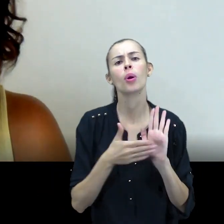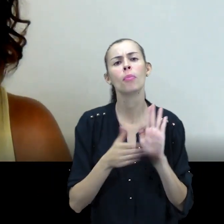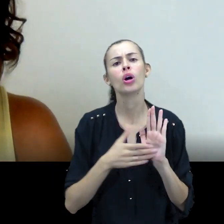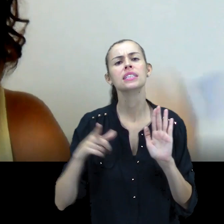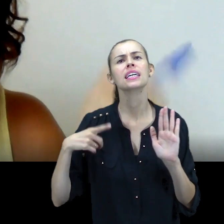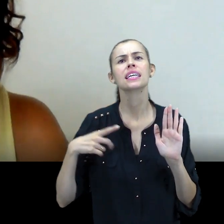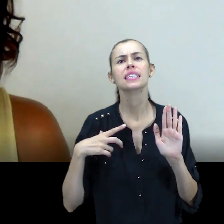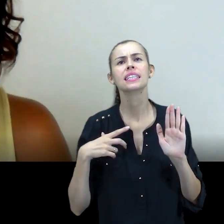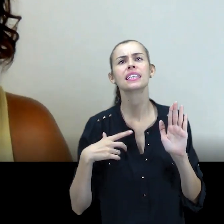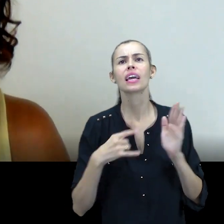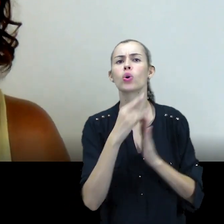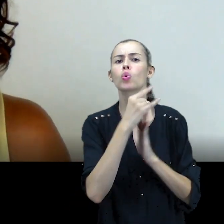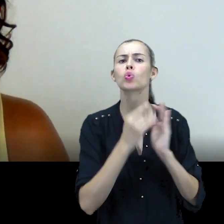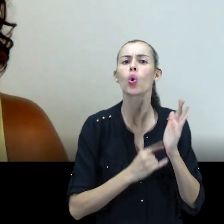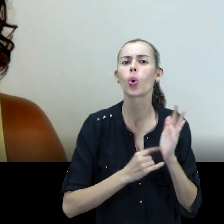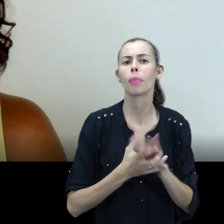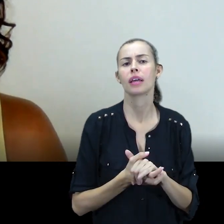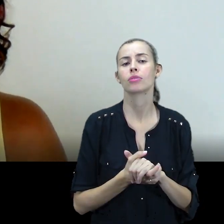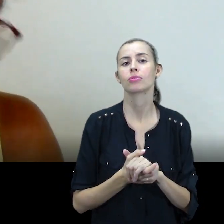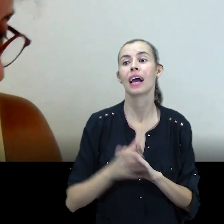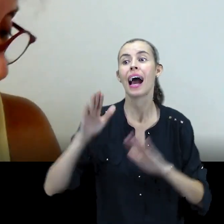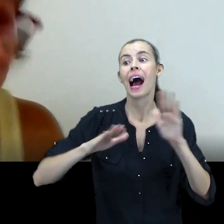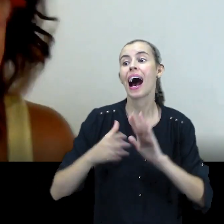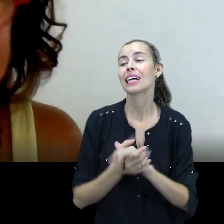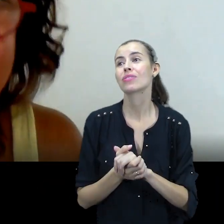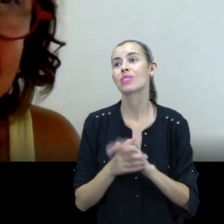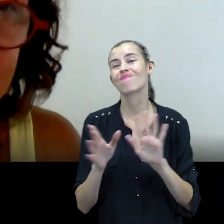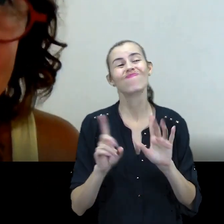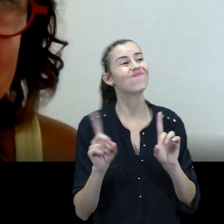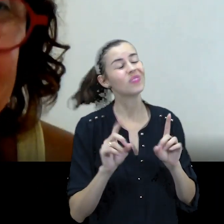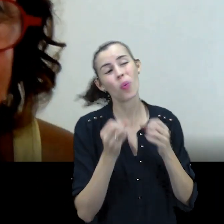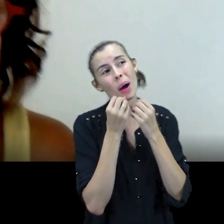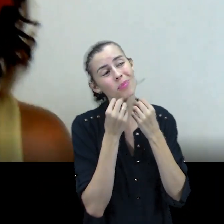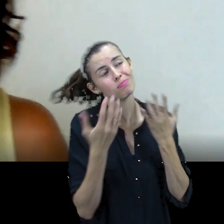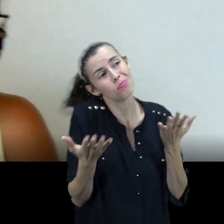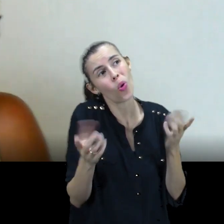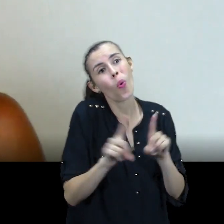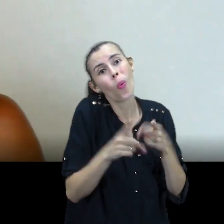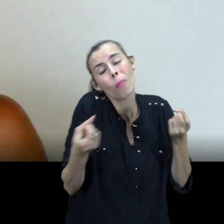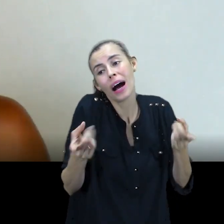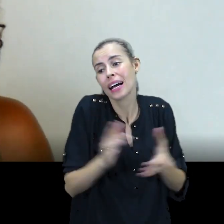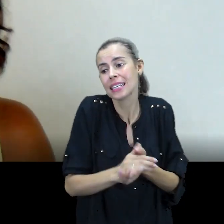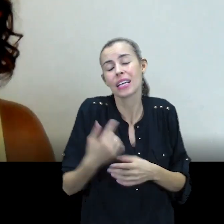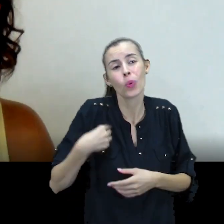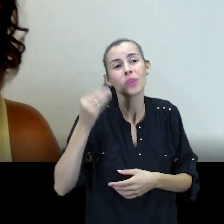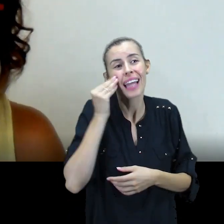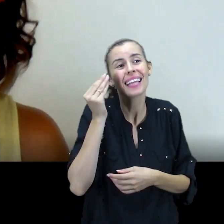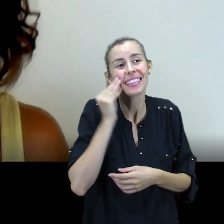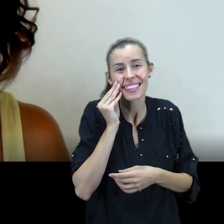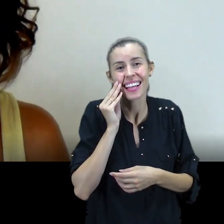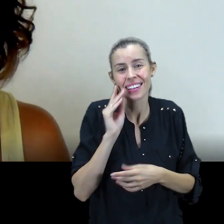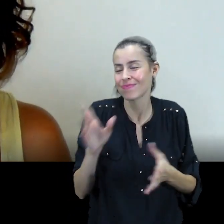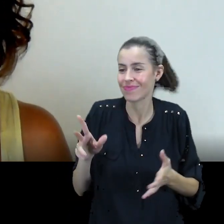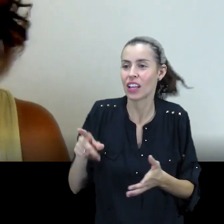normatização seja um caminho necessário para poder implementar. Então, para mim fica a ideia ali, tá? A gente tentar implementar de alguma forma